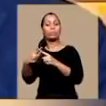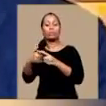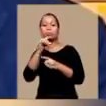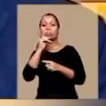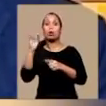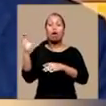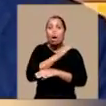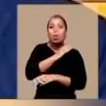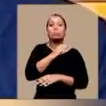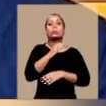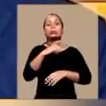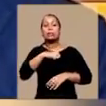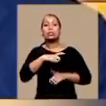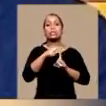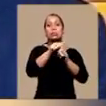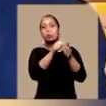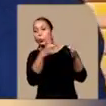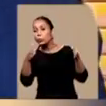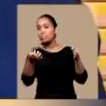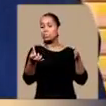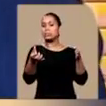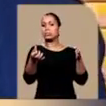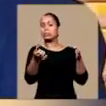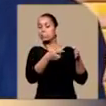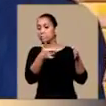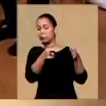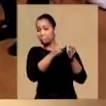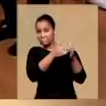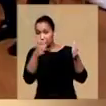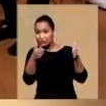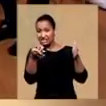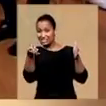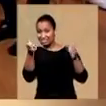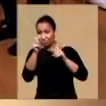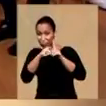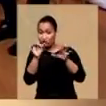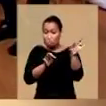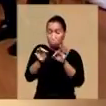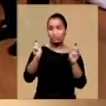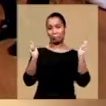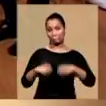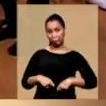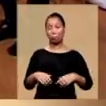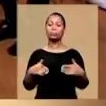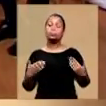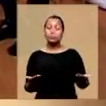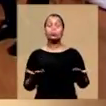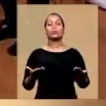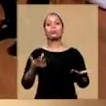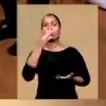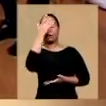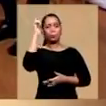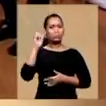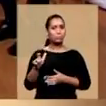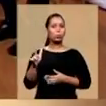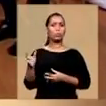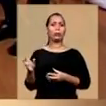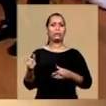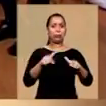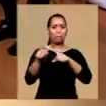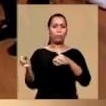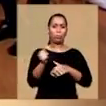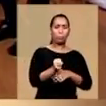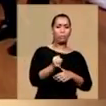emergência dessa, você tem pelo menos 6 meses para respirar. Para conseguir se organizar. Então, uma pessoa que está